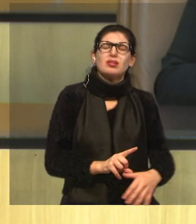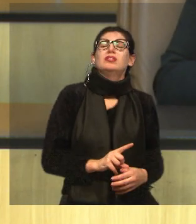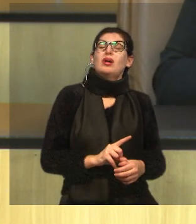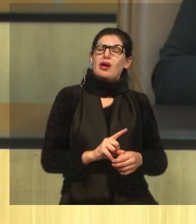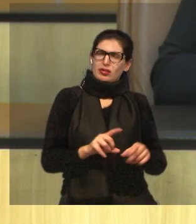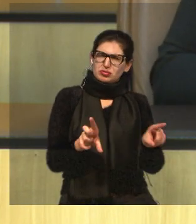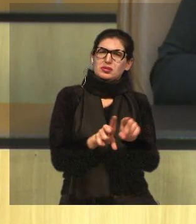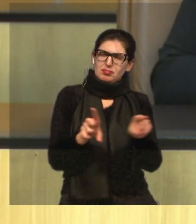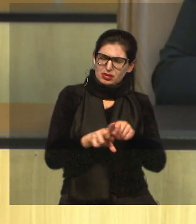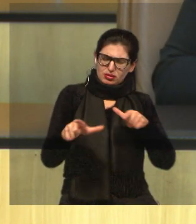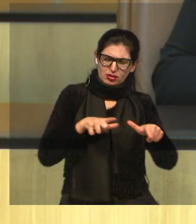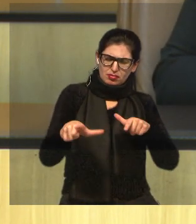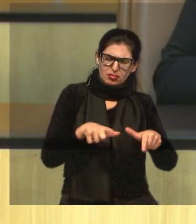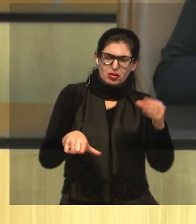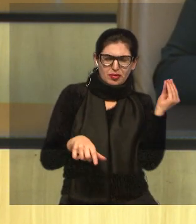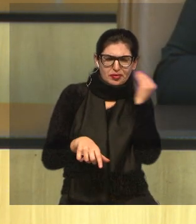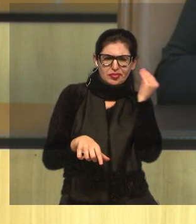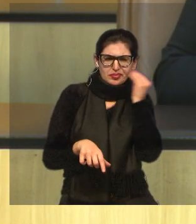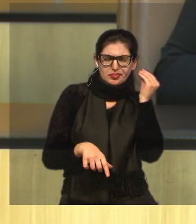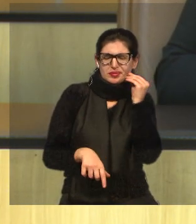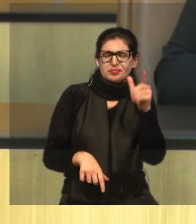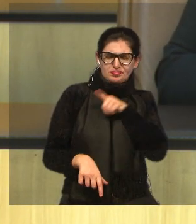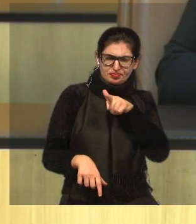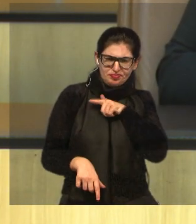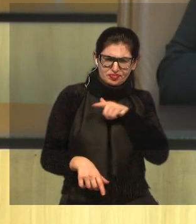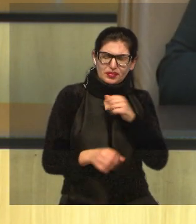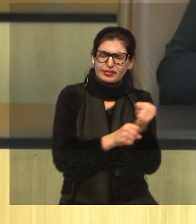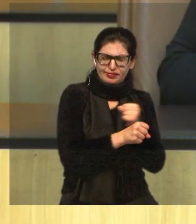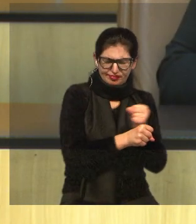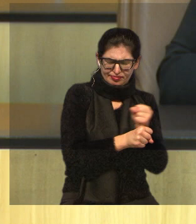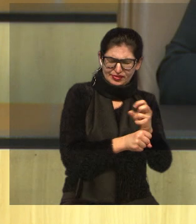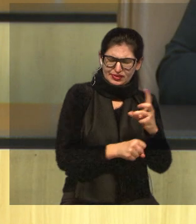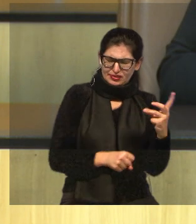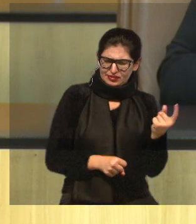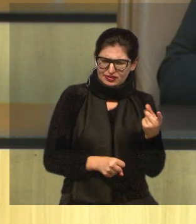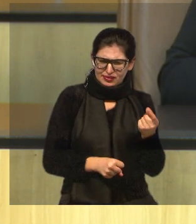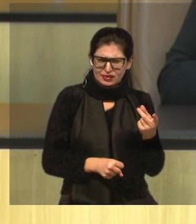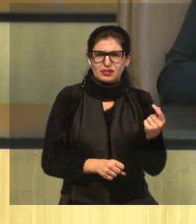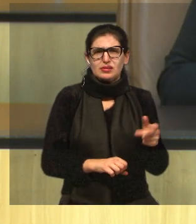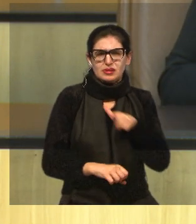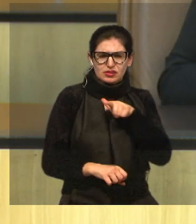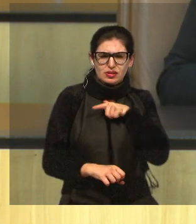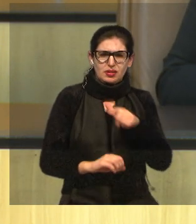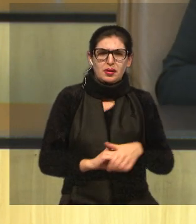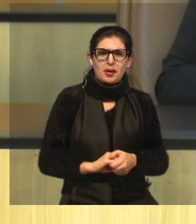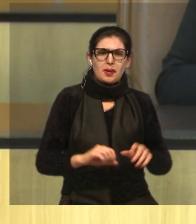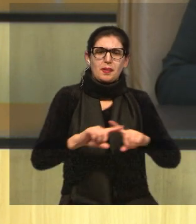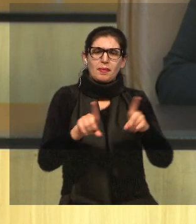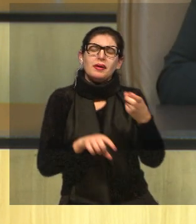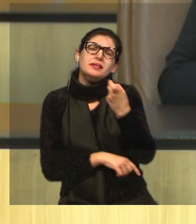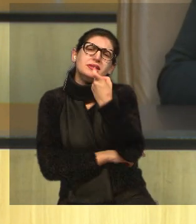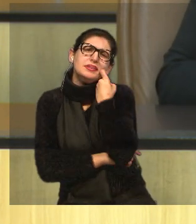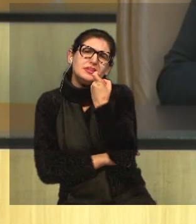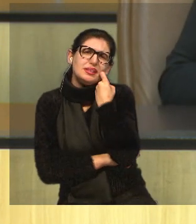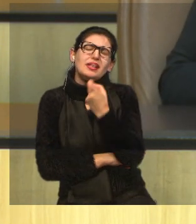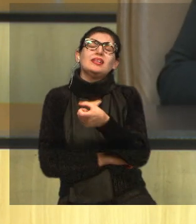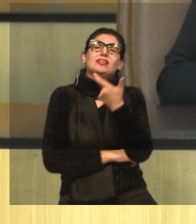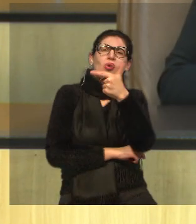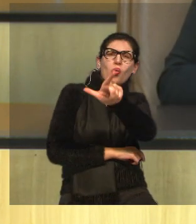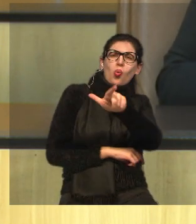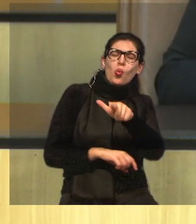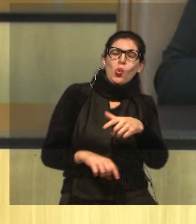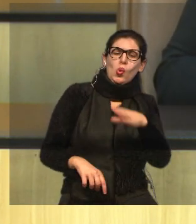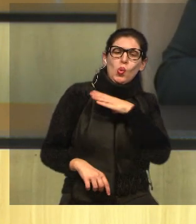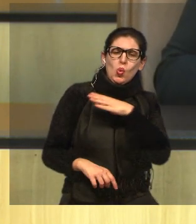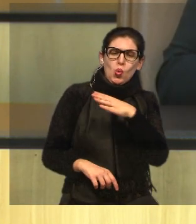movimentos. Mas, assim, quando está discutindo, por exemplo, o fluxo da sexta-feira na nossa cidade, como existe em outras